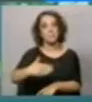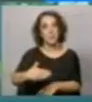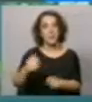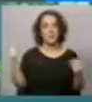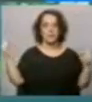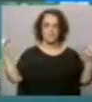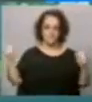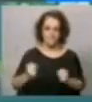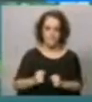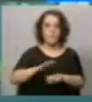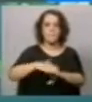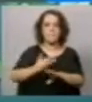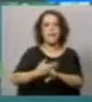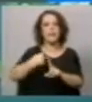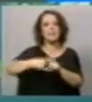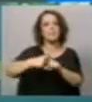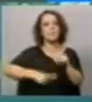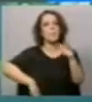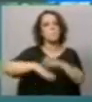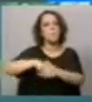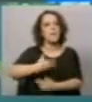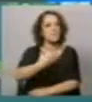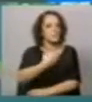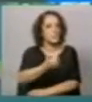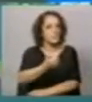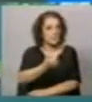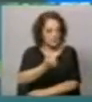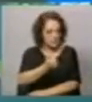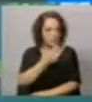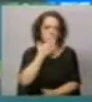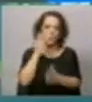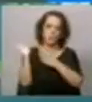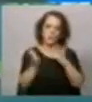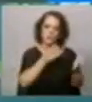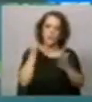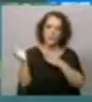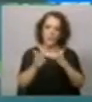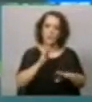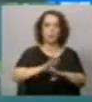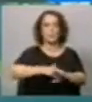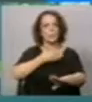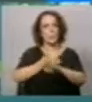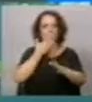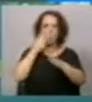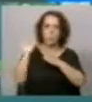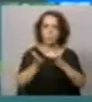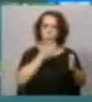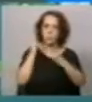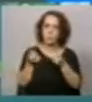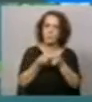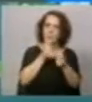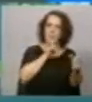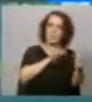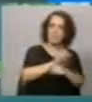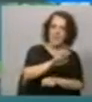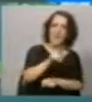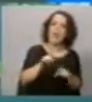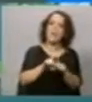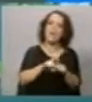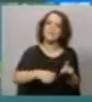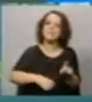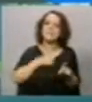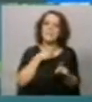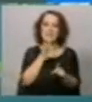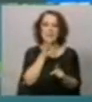mais acentuado, temperaturas máximas em torno dos 15 graus. Vento intensificar de sobremaneira, principalmente na zona litoral, e vamos ter aquela sensação de desconforto